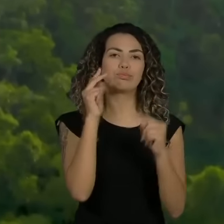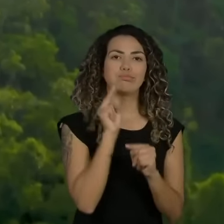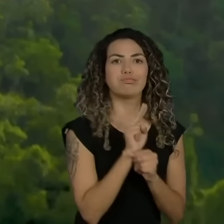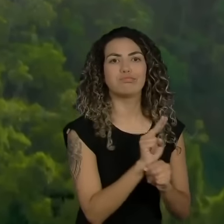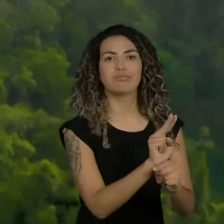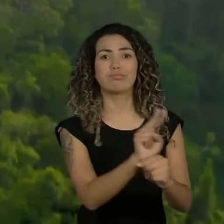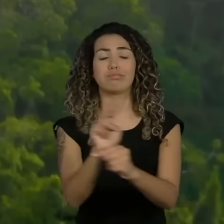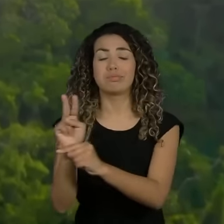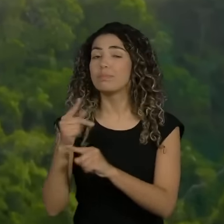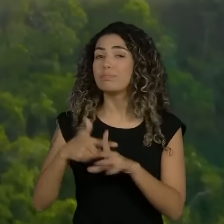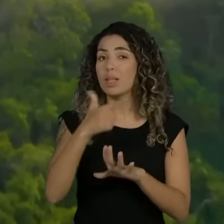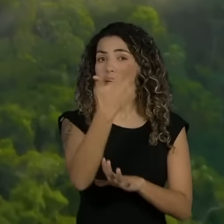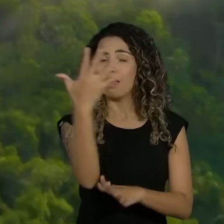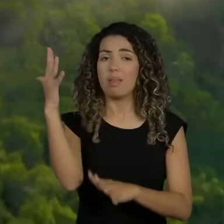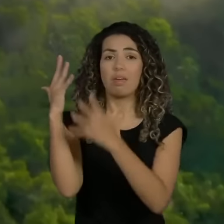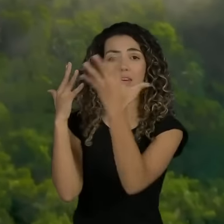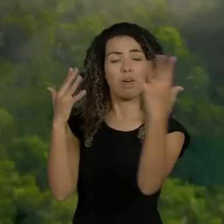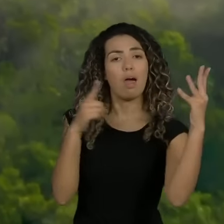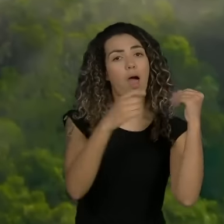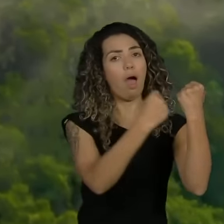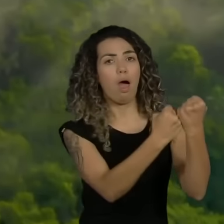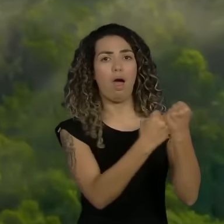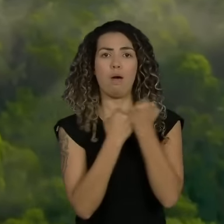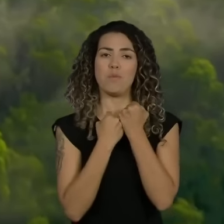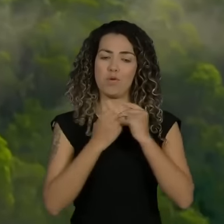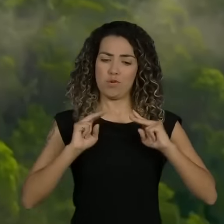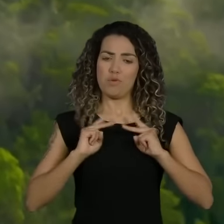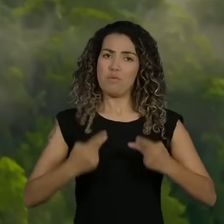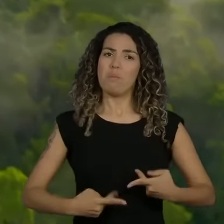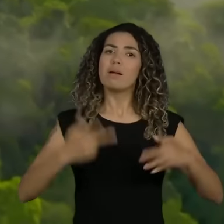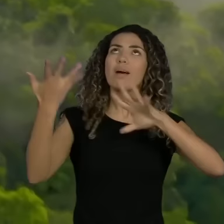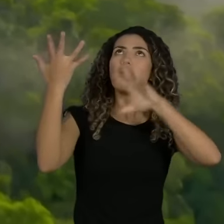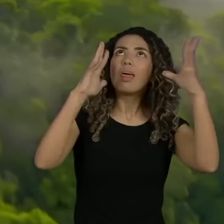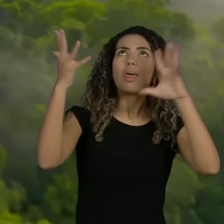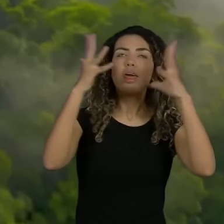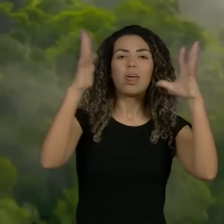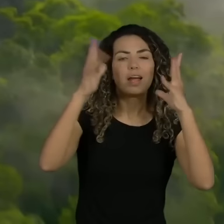grandes aliadas da humanidade no combate à crise climática.